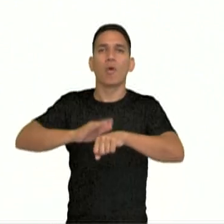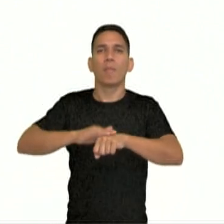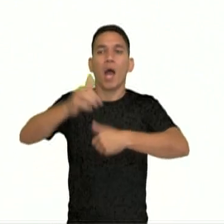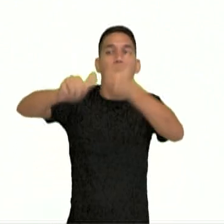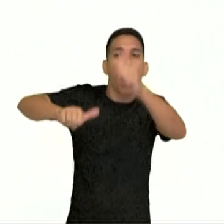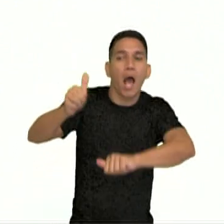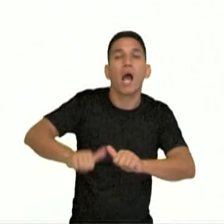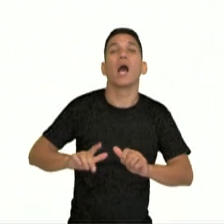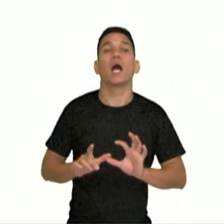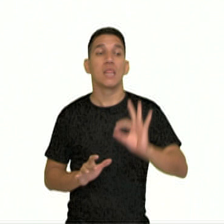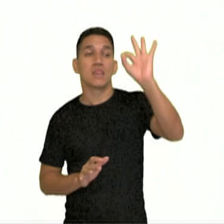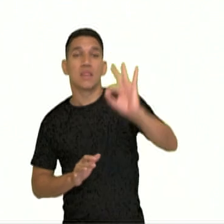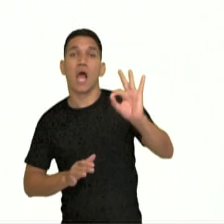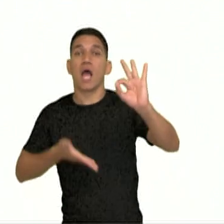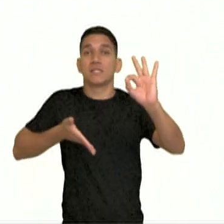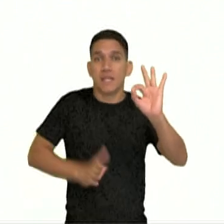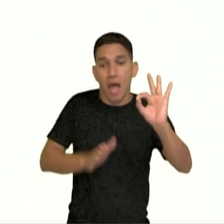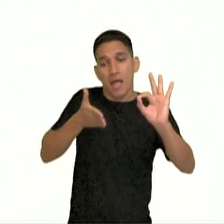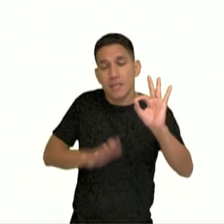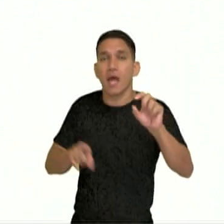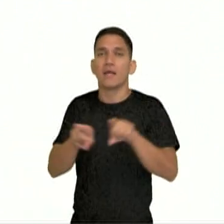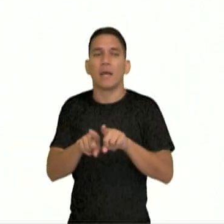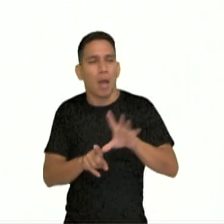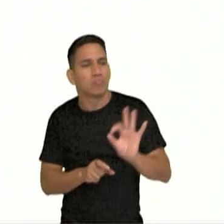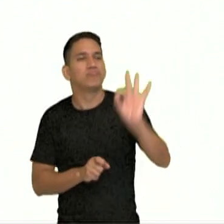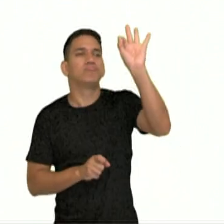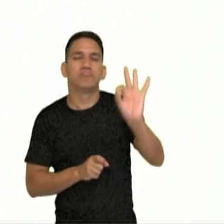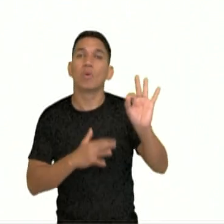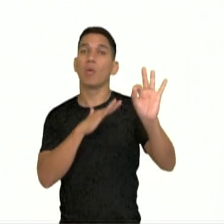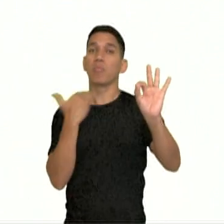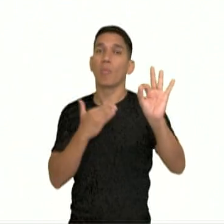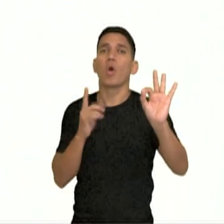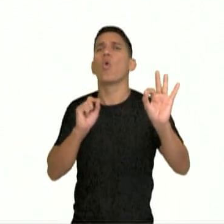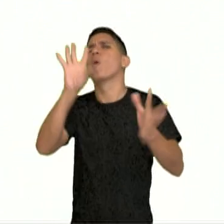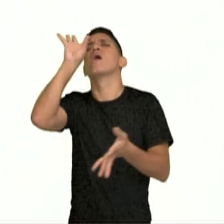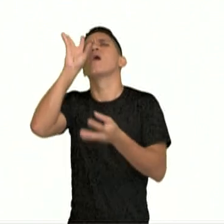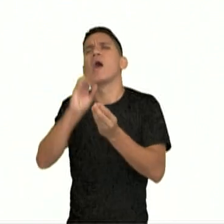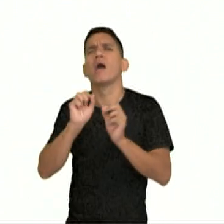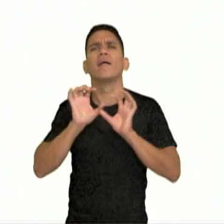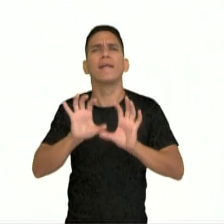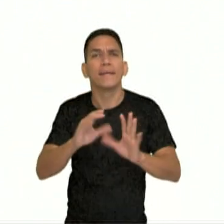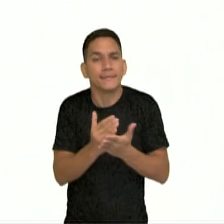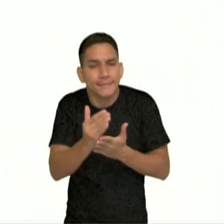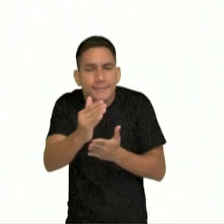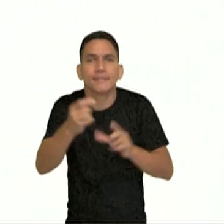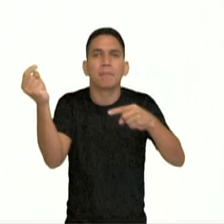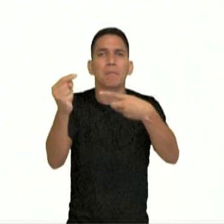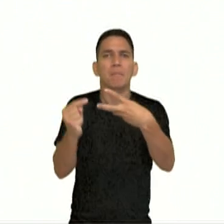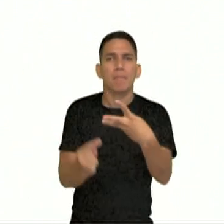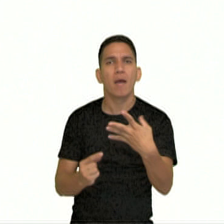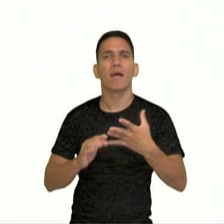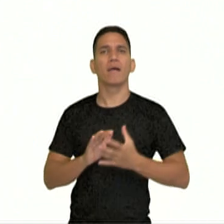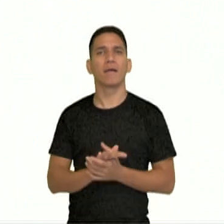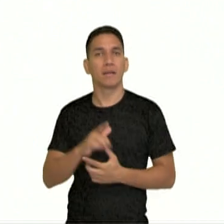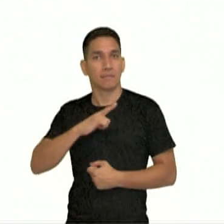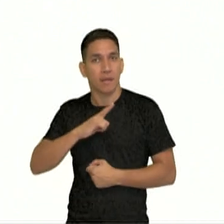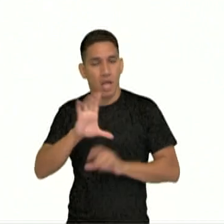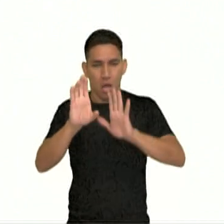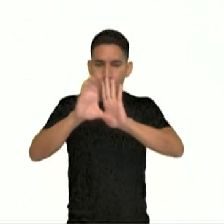taxa de natalidade, a taxa de mortalidade, o que que eu entendo a partir desses critérios, a partir